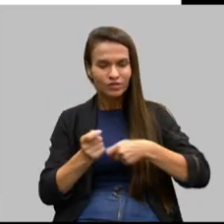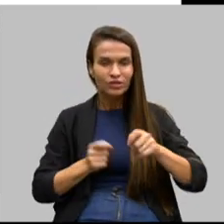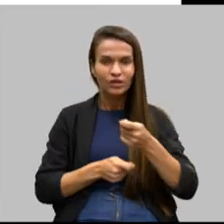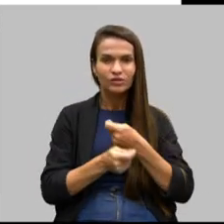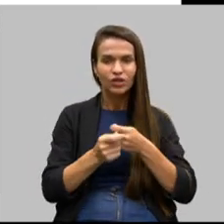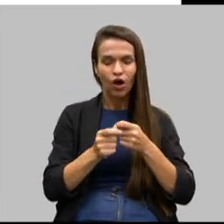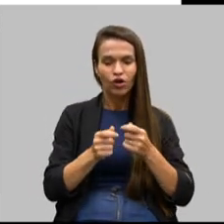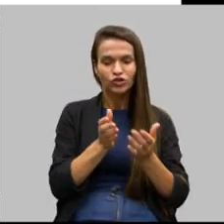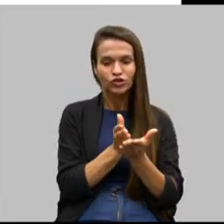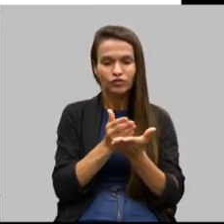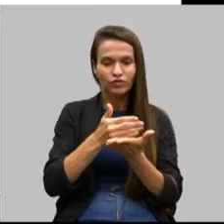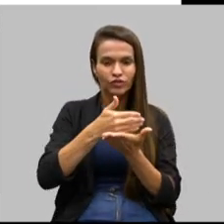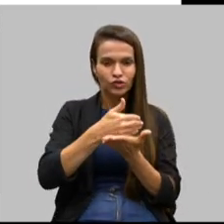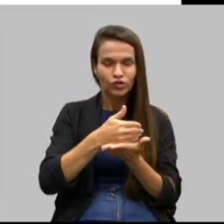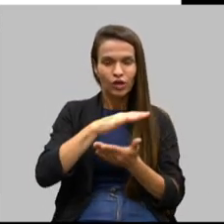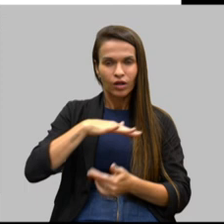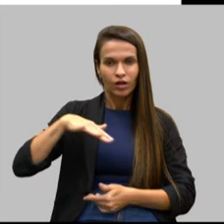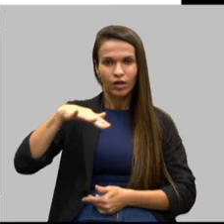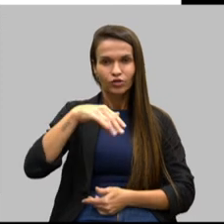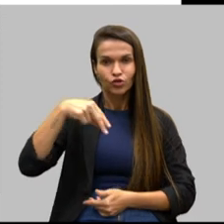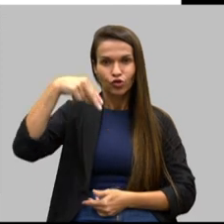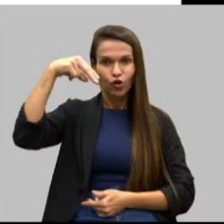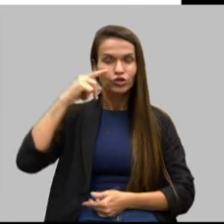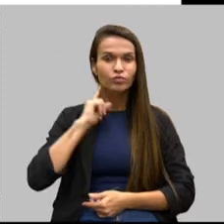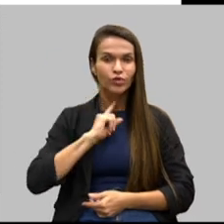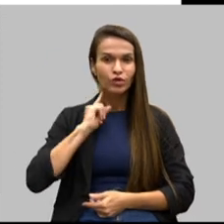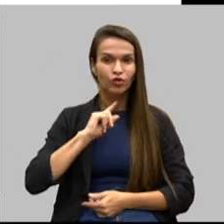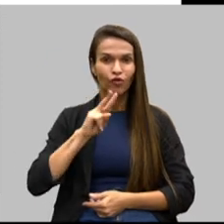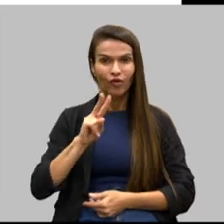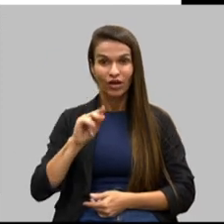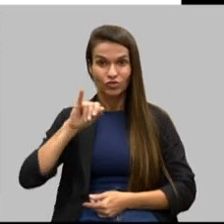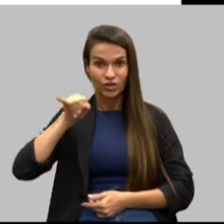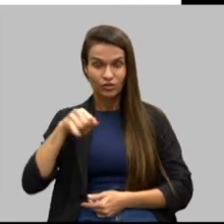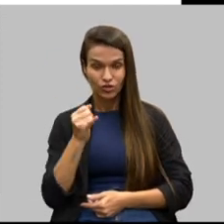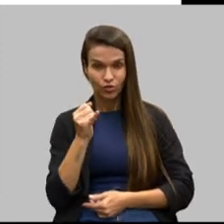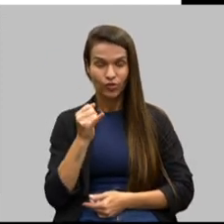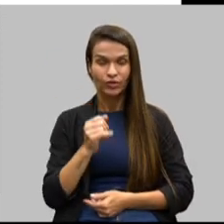dividida nos seguintes territórios do norte de Minas, do Vale do Jequitinhonha.